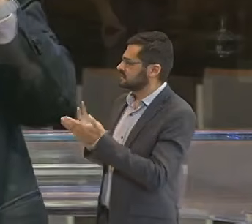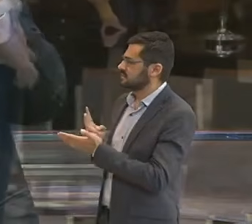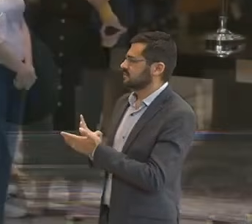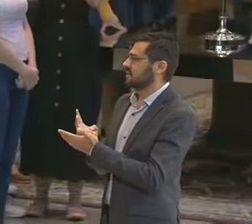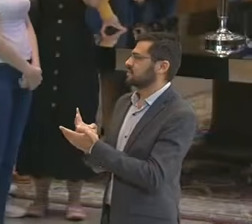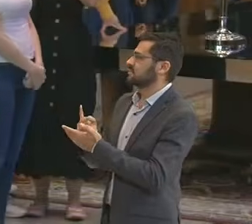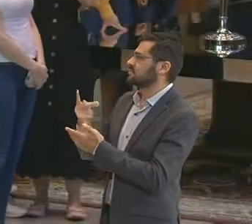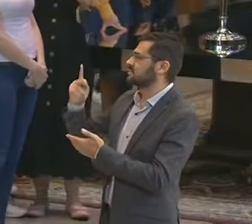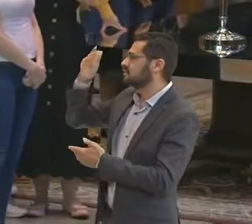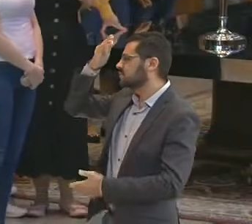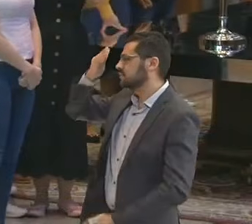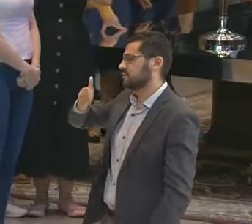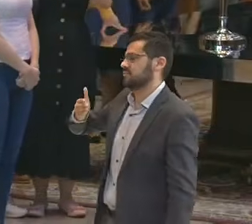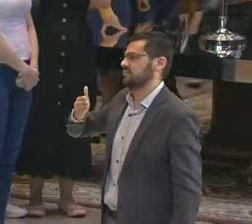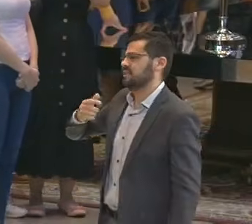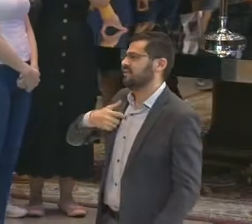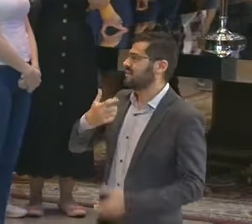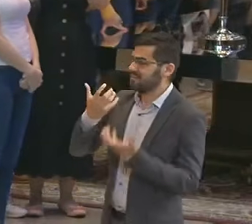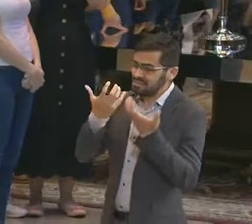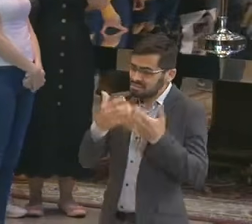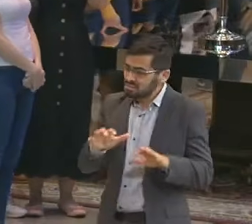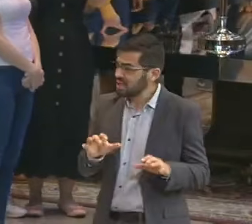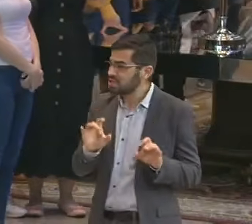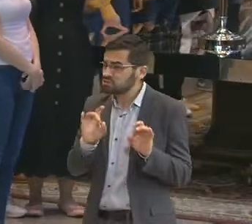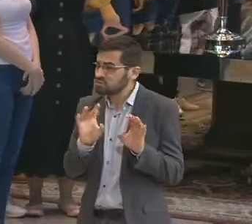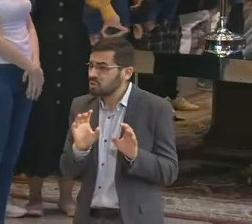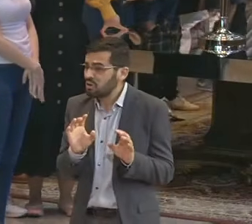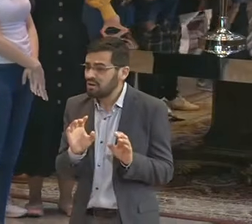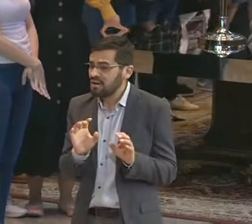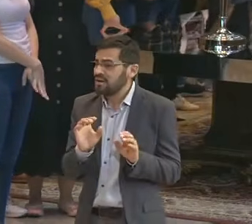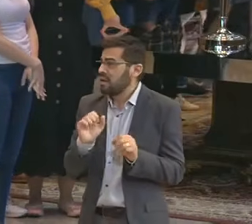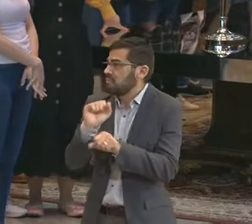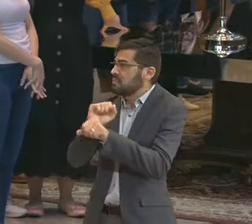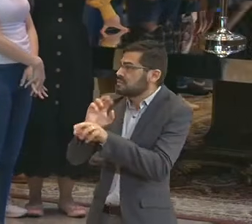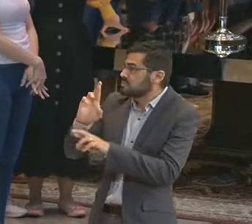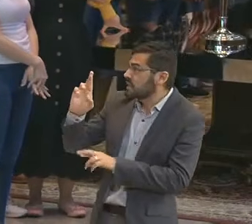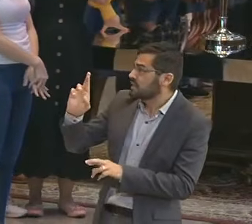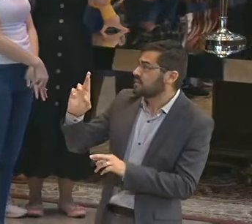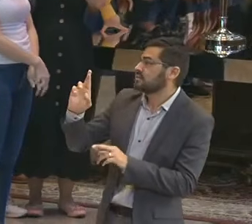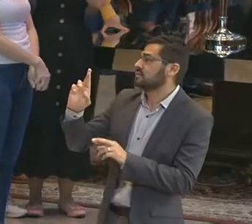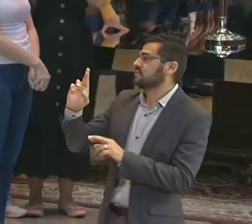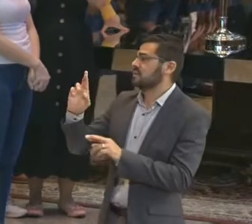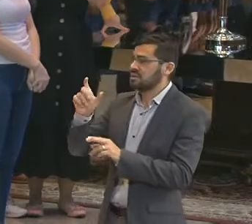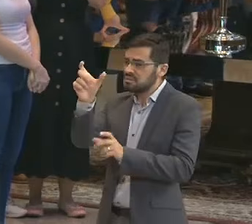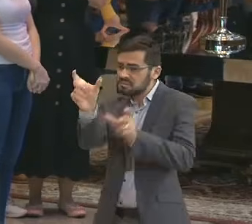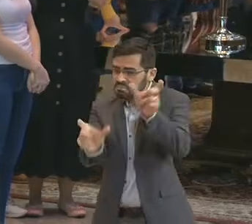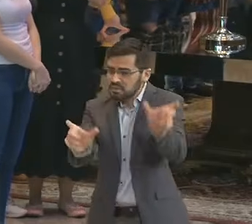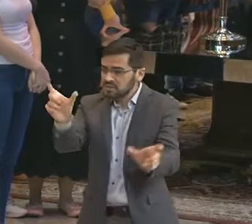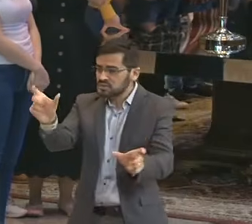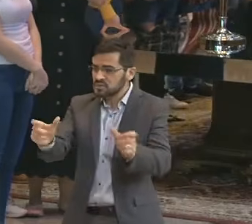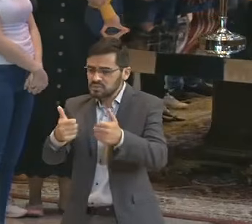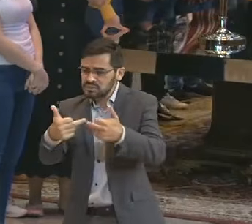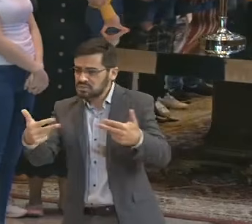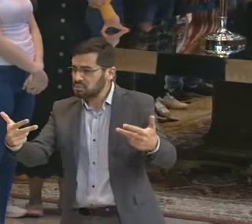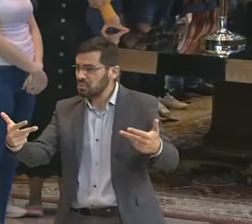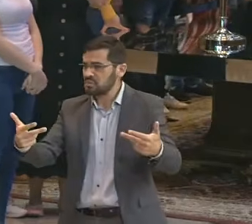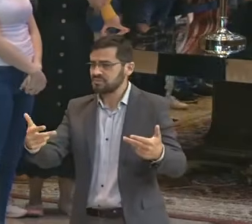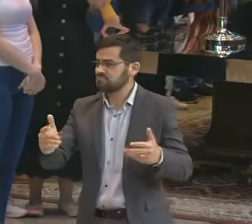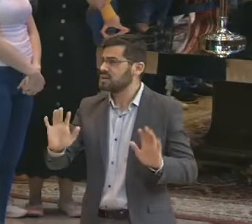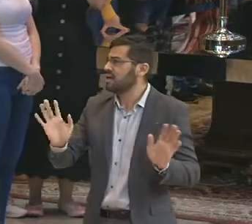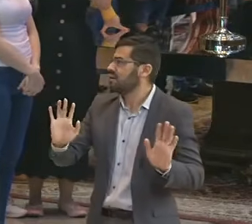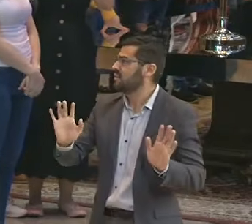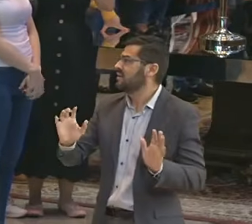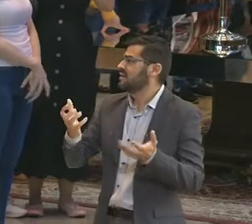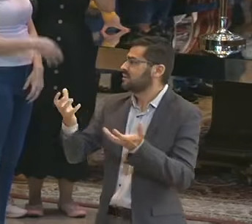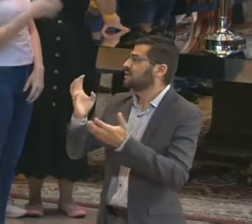Senhor, só colocar a minha esperança em pessoas, em coisas, em rituais.